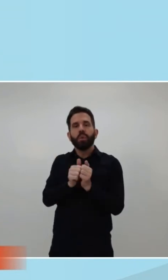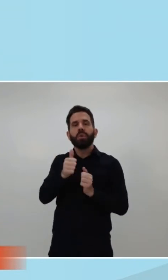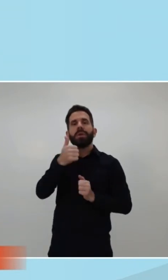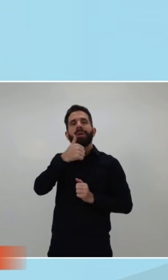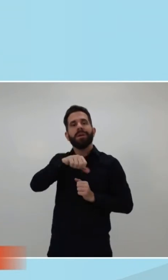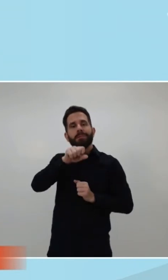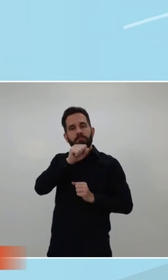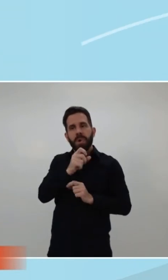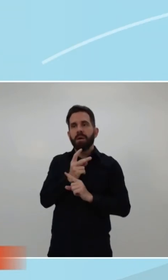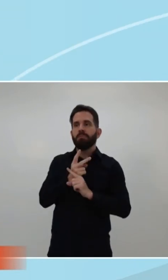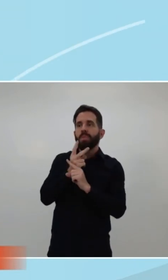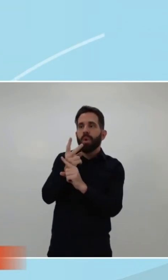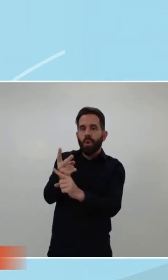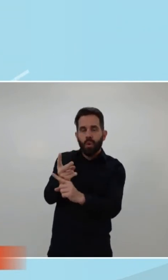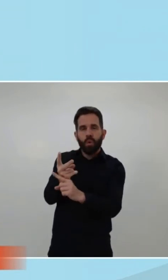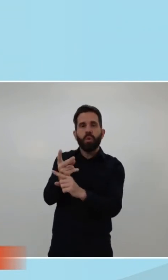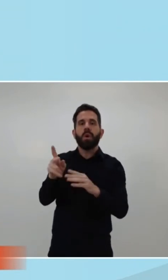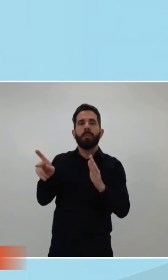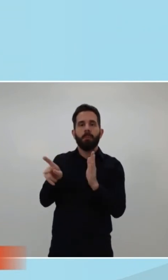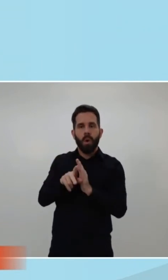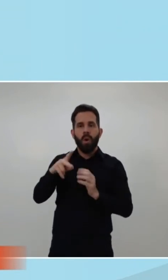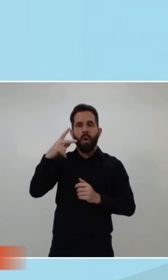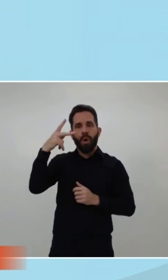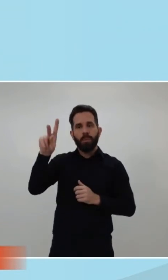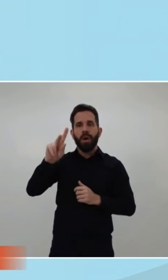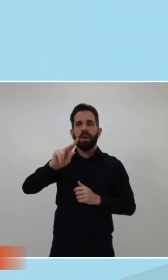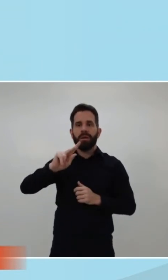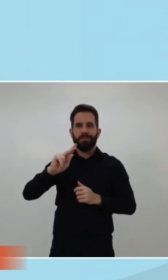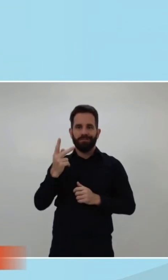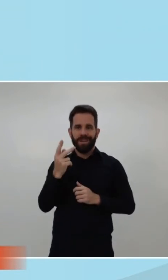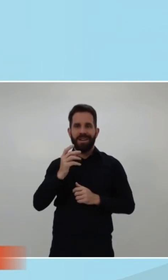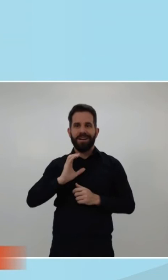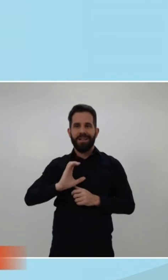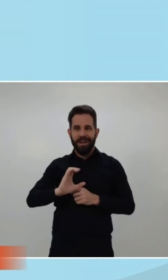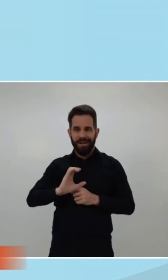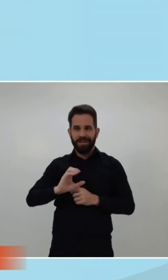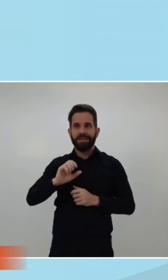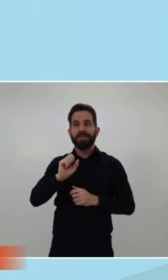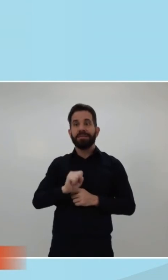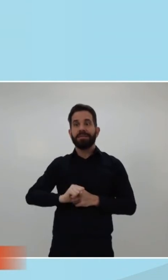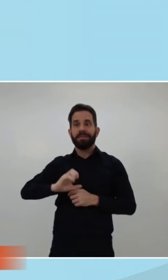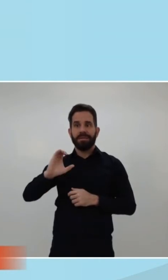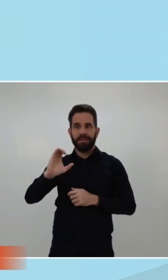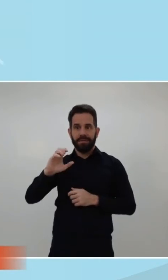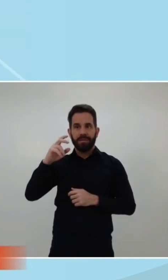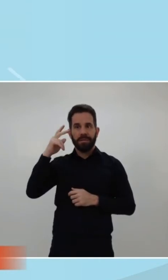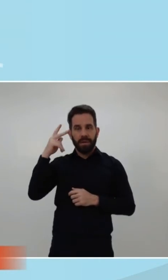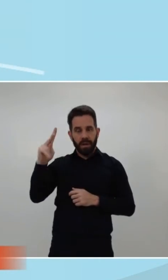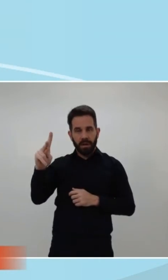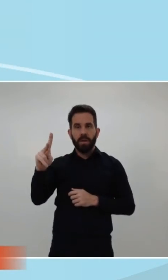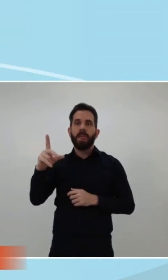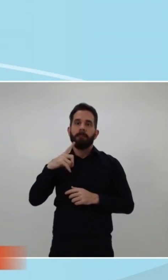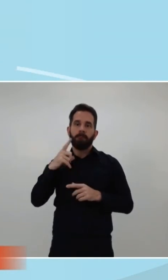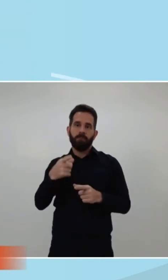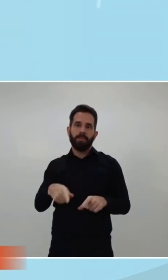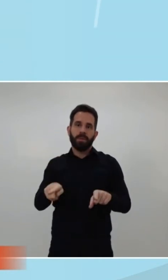Hospital Universitário Professor Polidoro Hernani de Santiago, ligado à Universidade Federal de Santa Catarina,